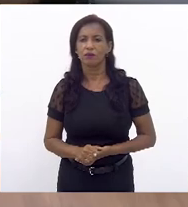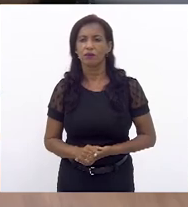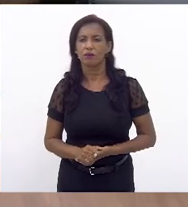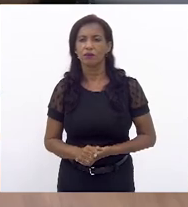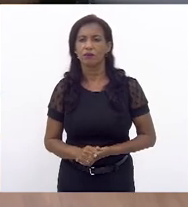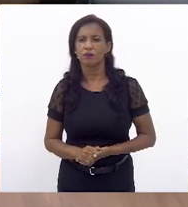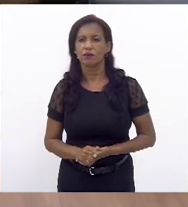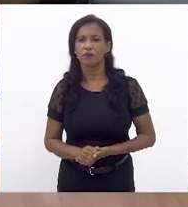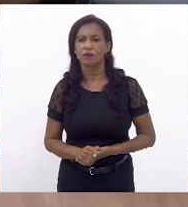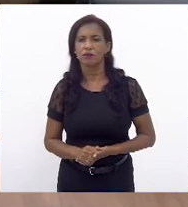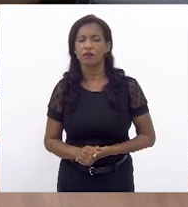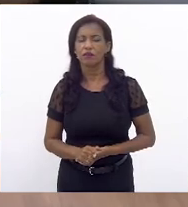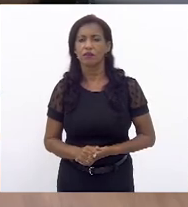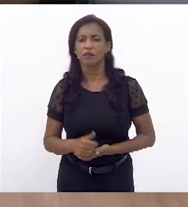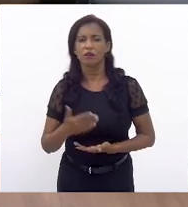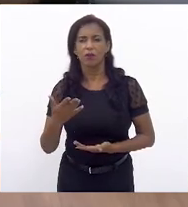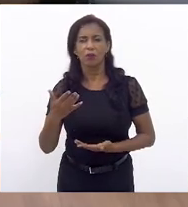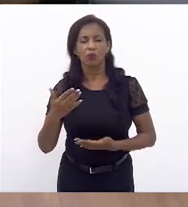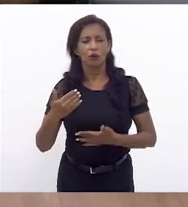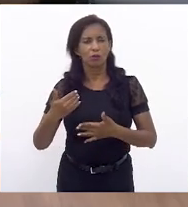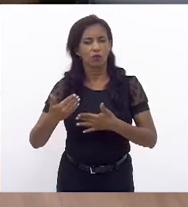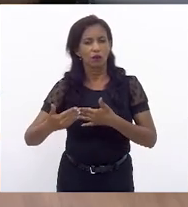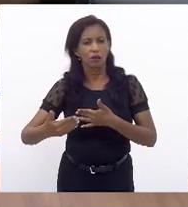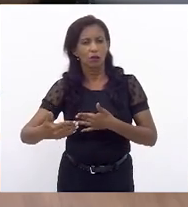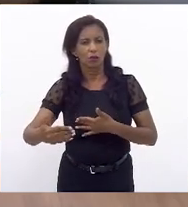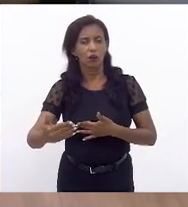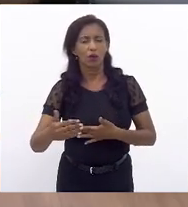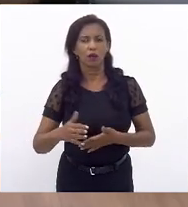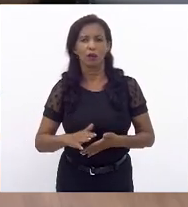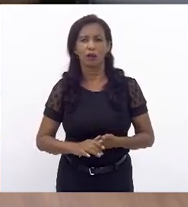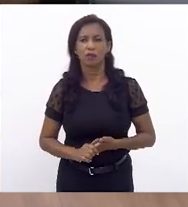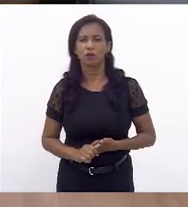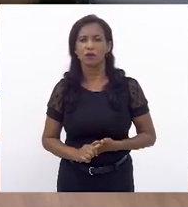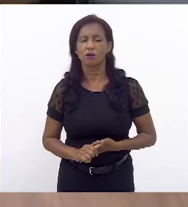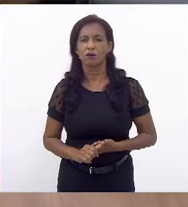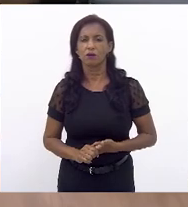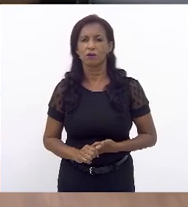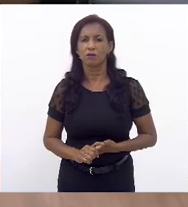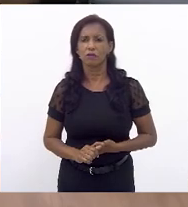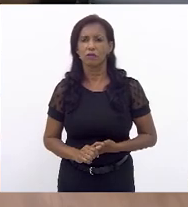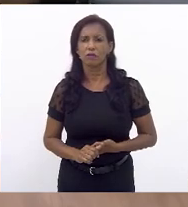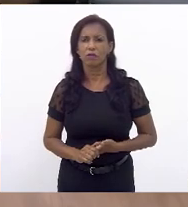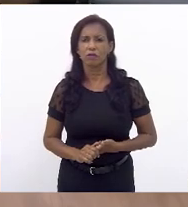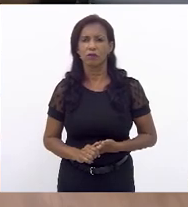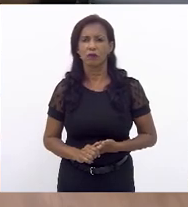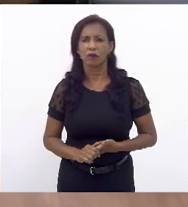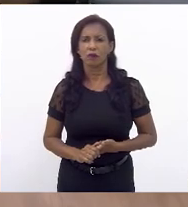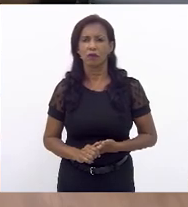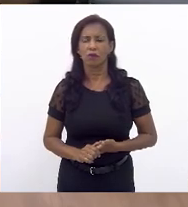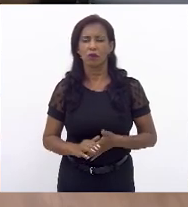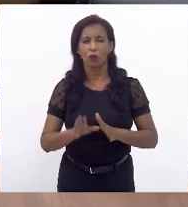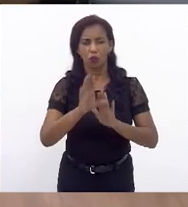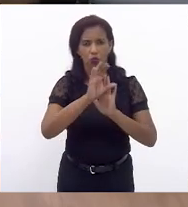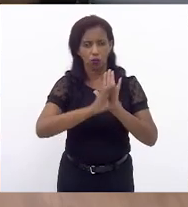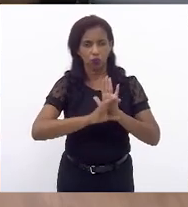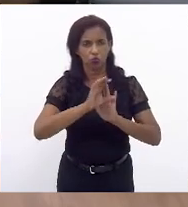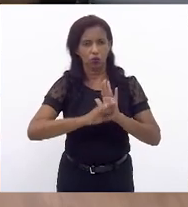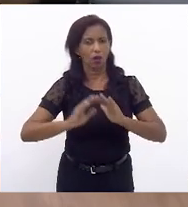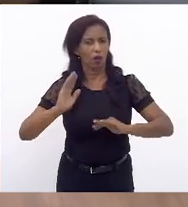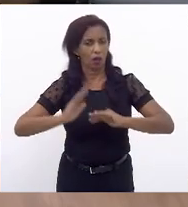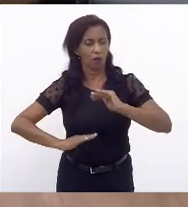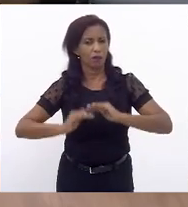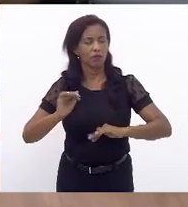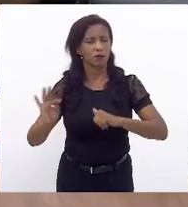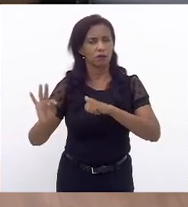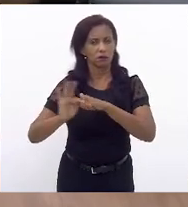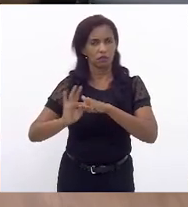Em primeiro momento, eu não vou discutir aqui. O currículo, a capacidade